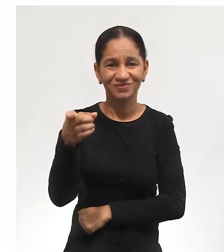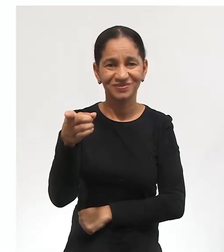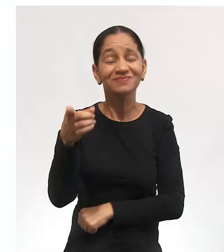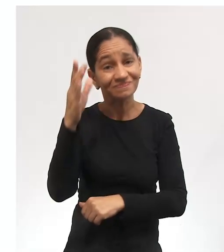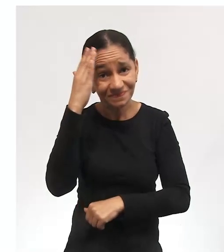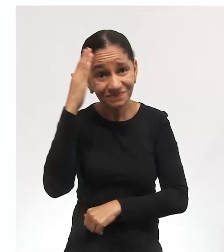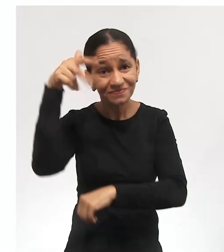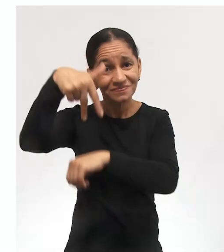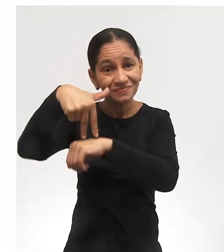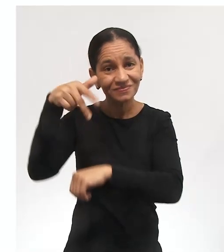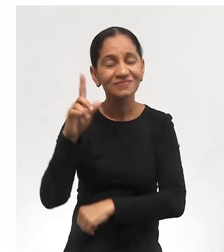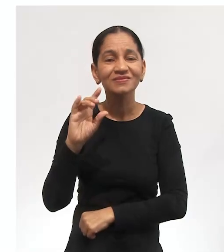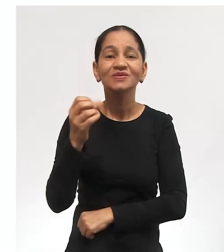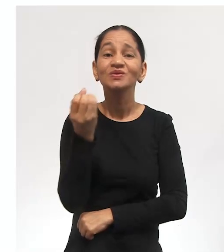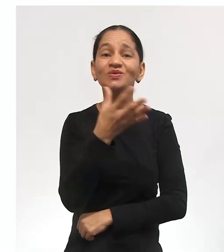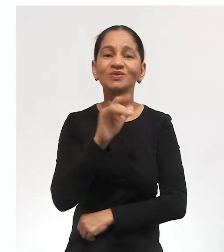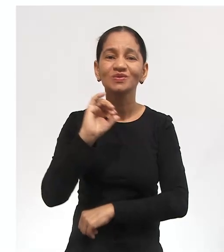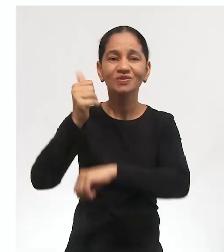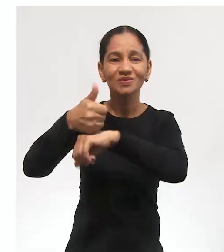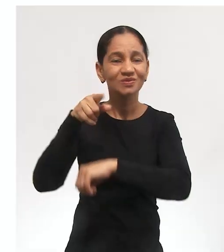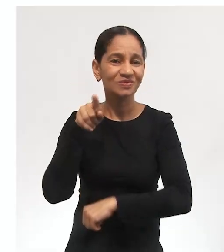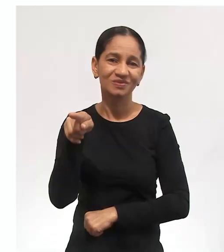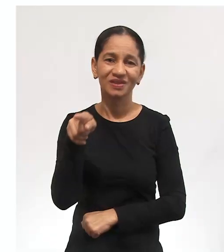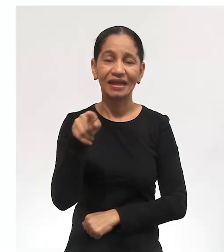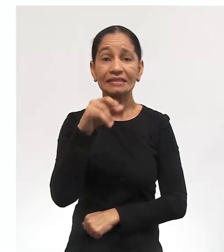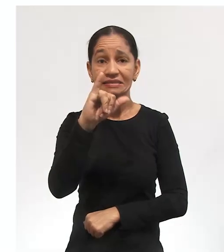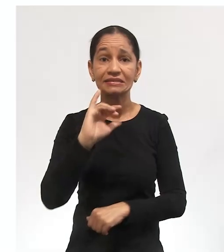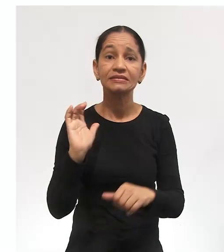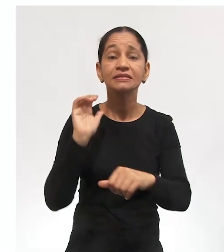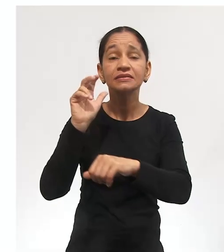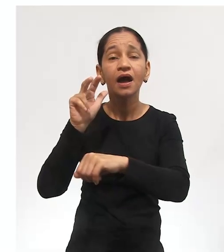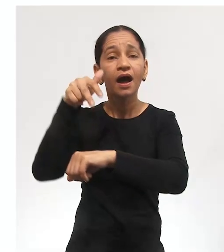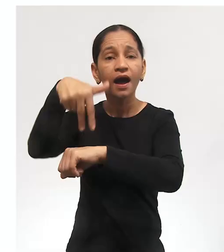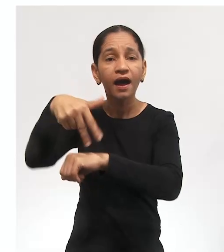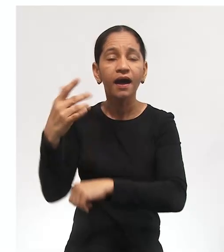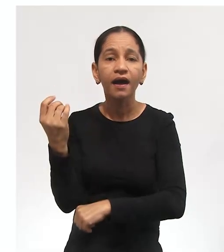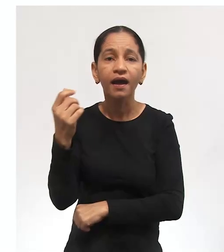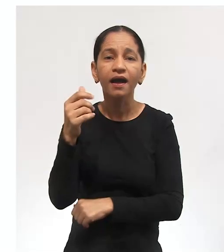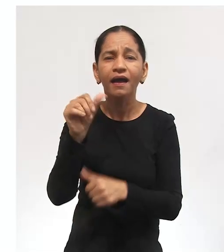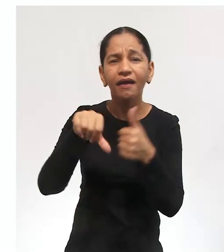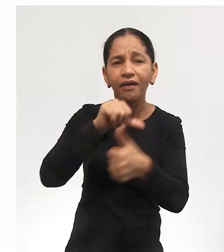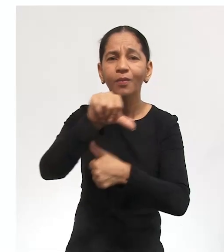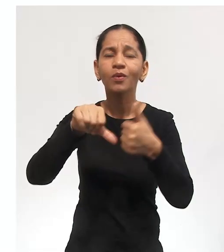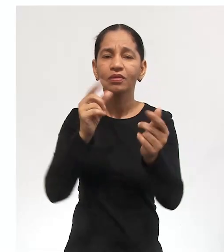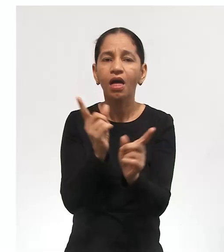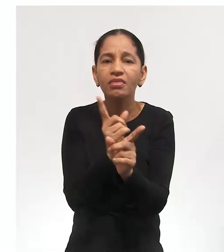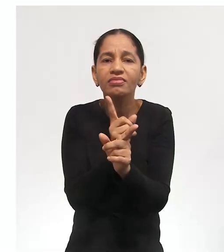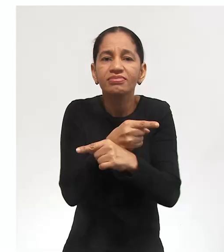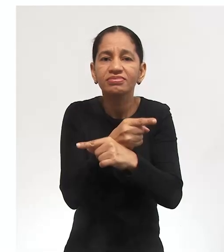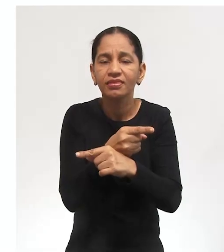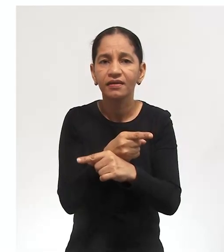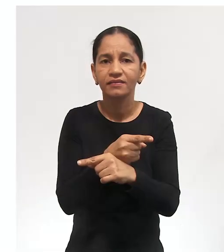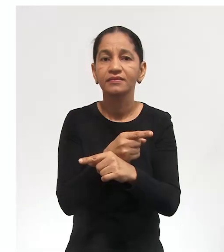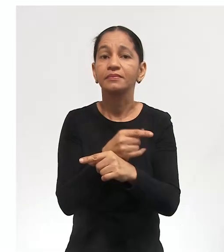vai dizer que, se a sucessão for fraudulenta,